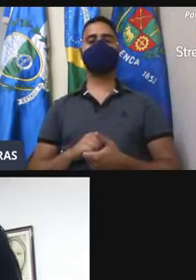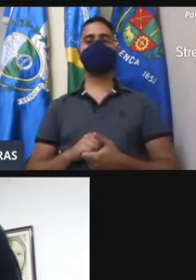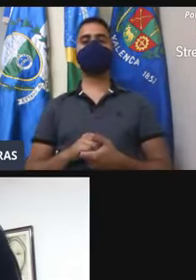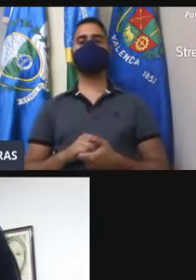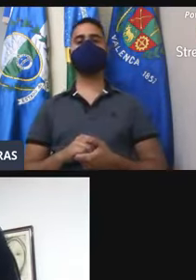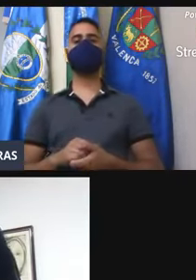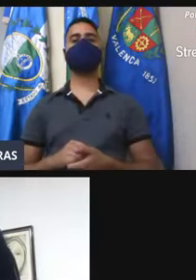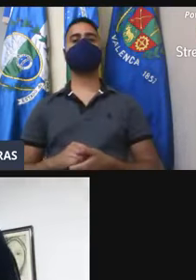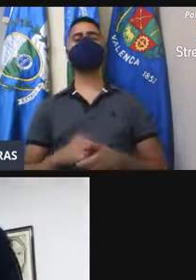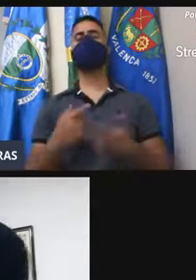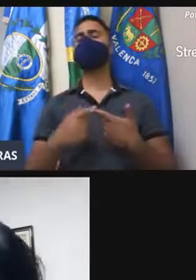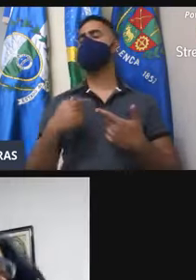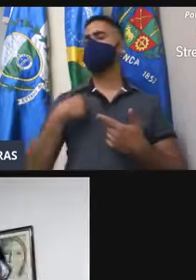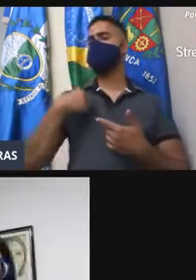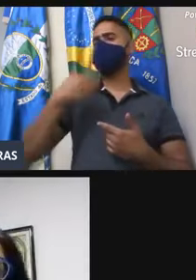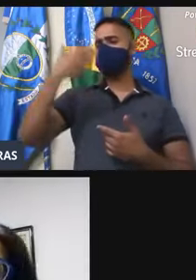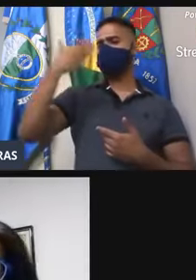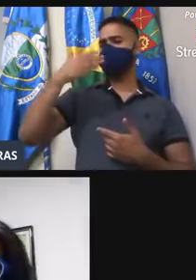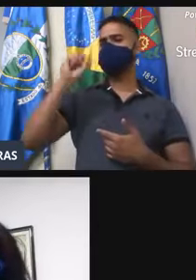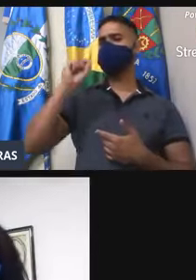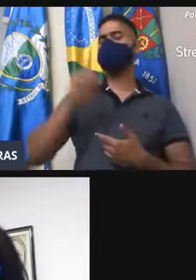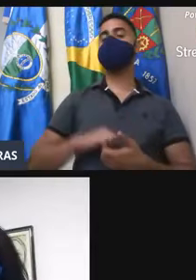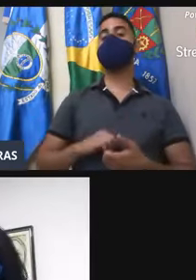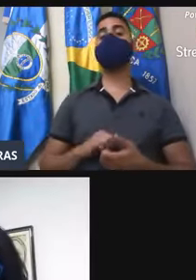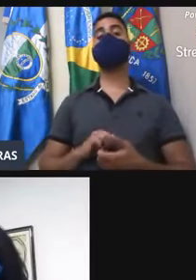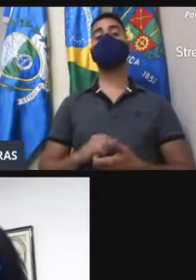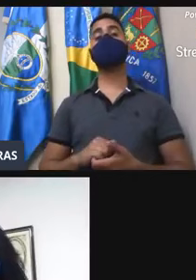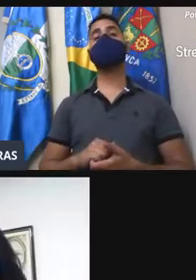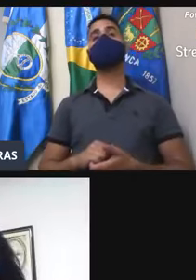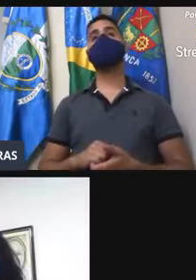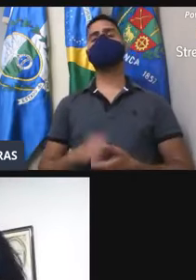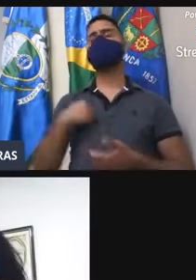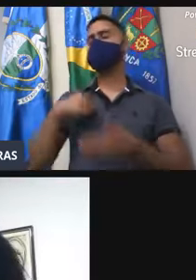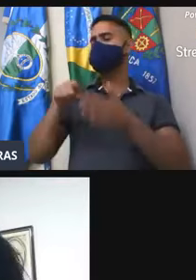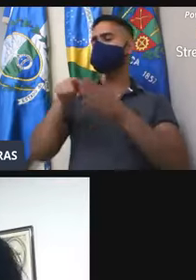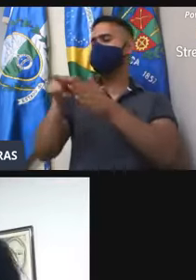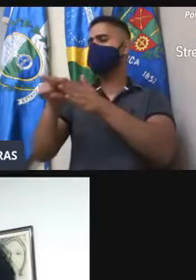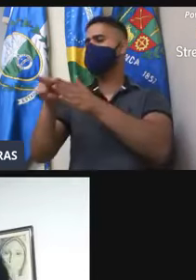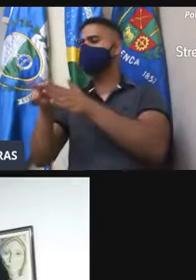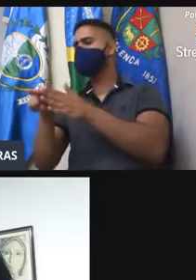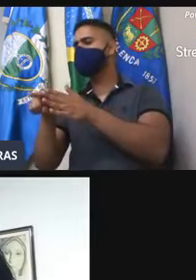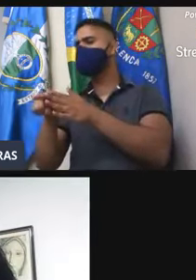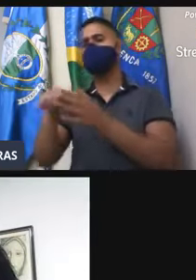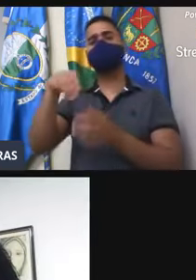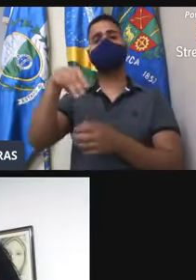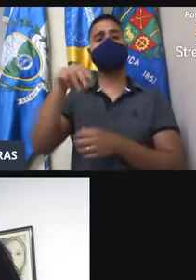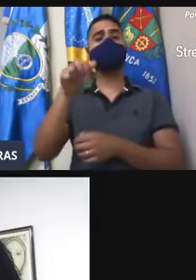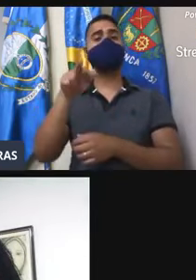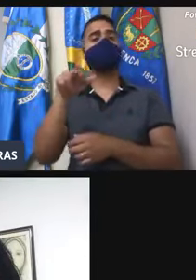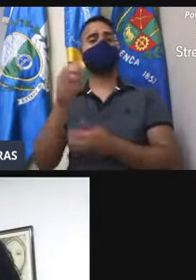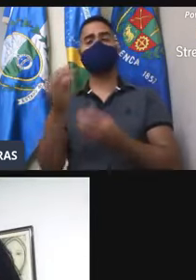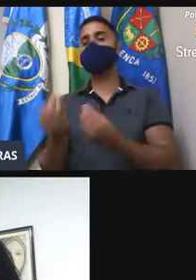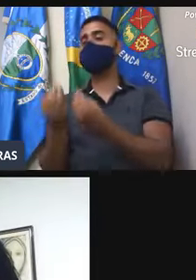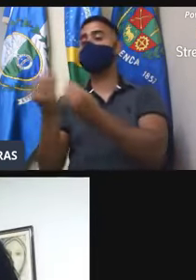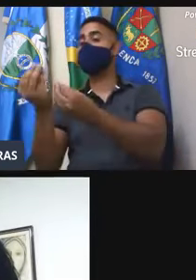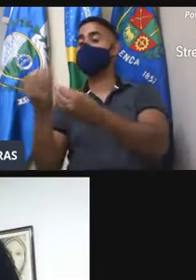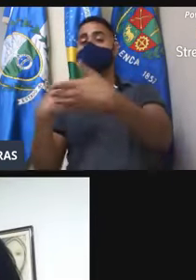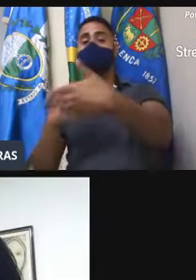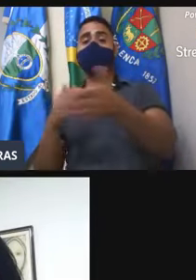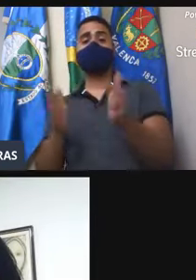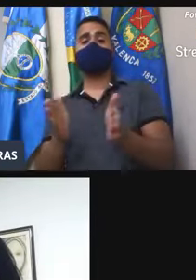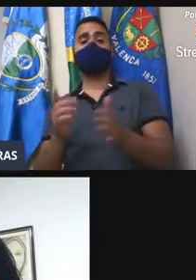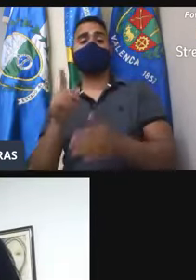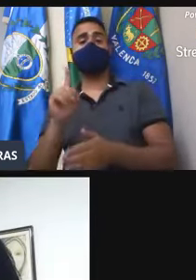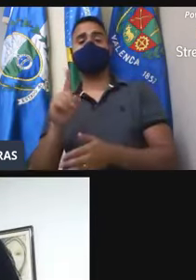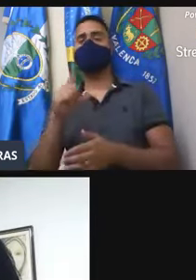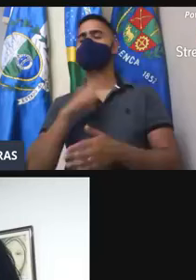eu pude presenciar na minha ação fiscalizatória que não é a Mara que entrega a cesta, o Pedro.